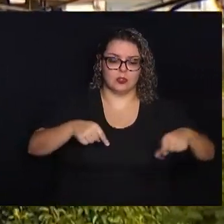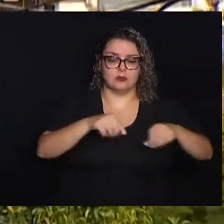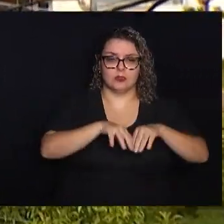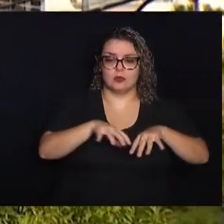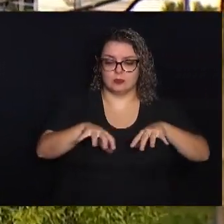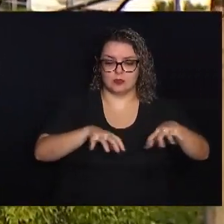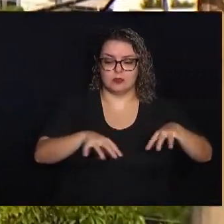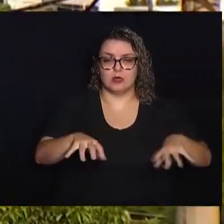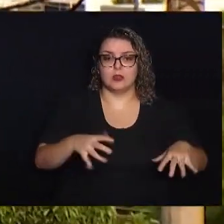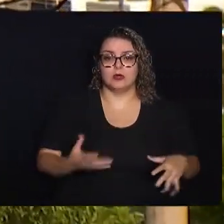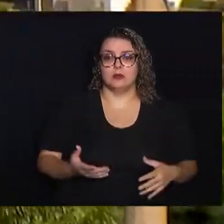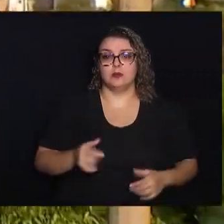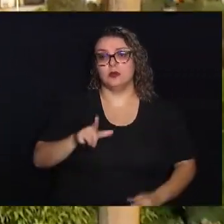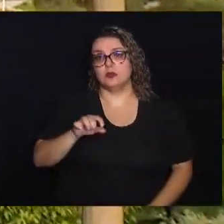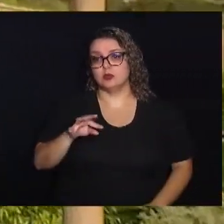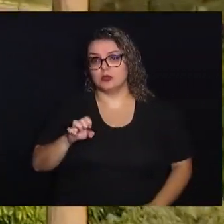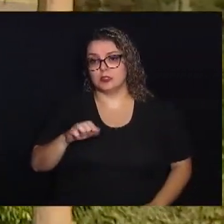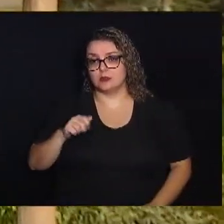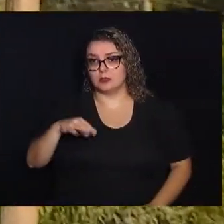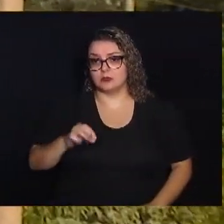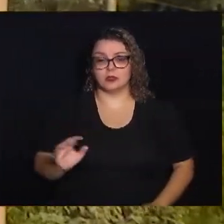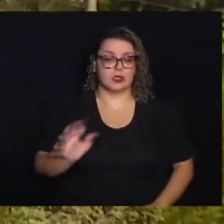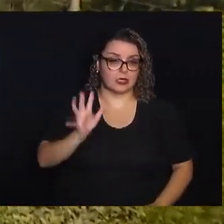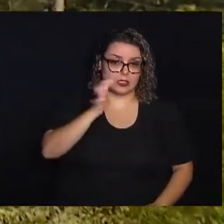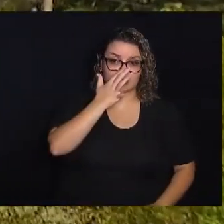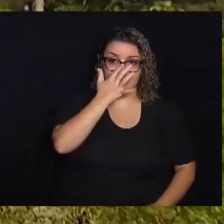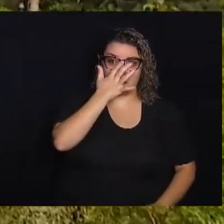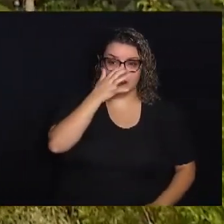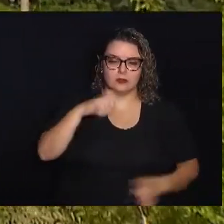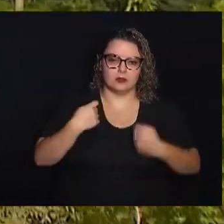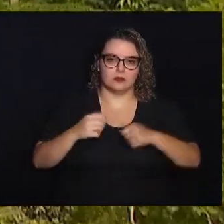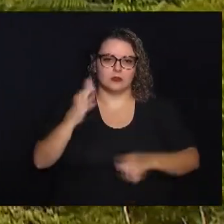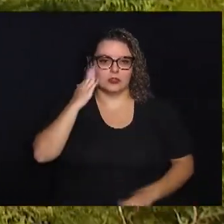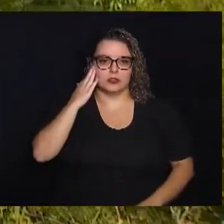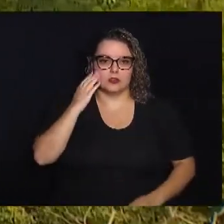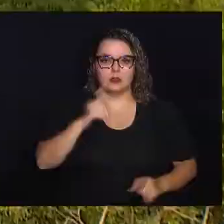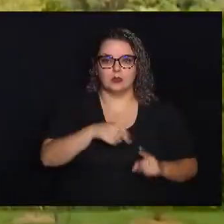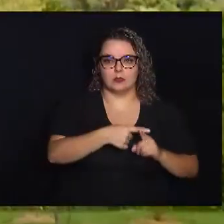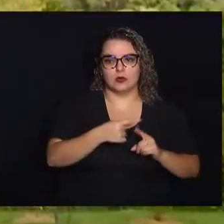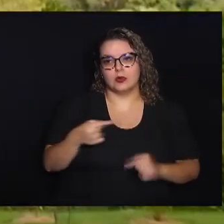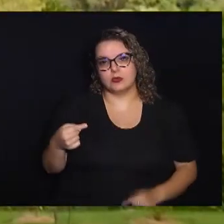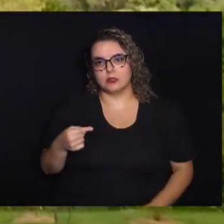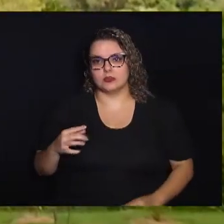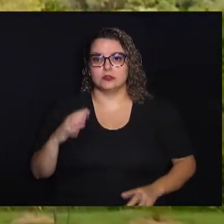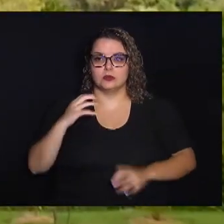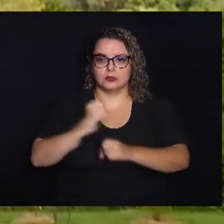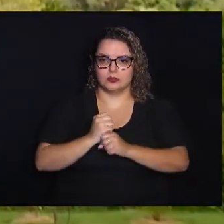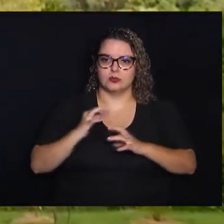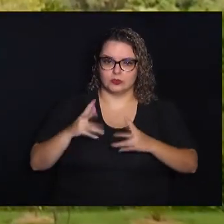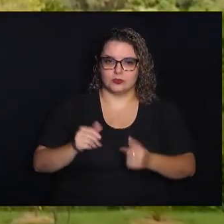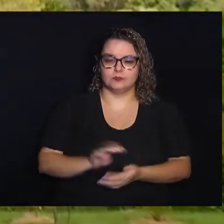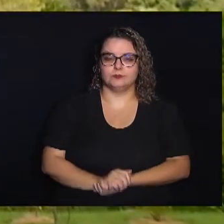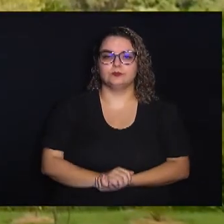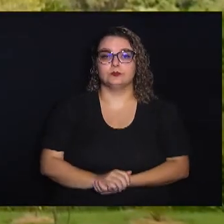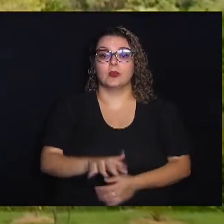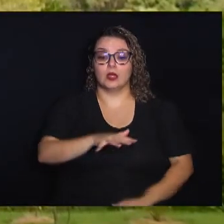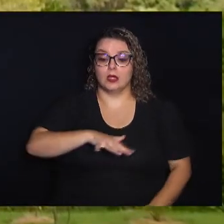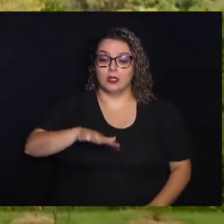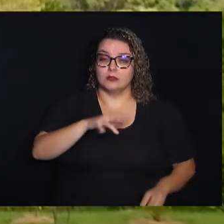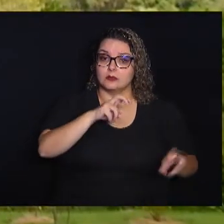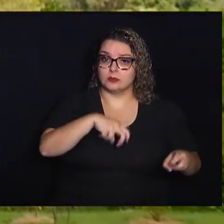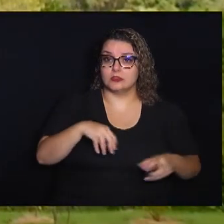loteamento, coisa assim, porque o custo é altíssimo. Então a gente precisa entender os prós e contras dessa conta toda. A área rural em Campinas corresponde